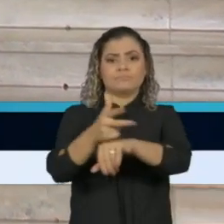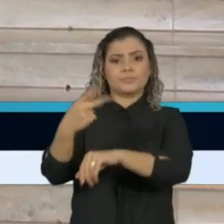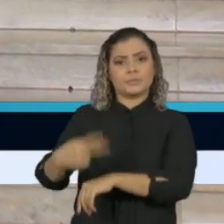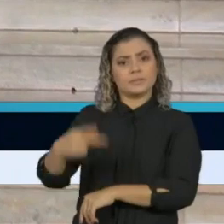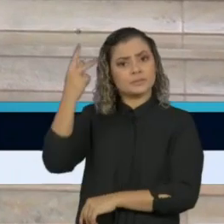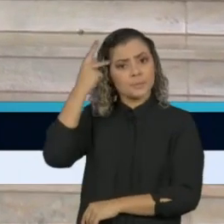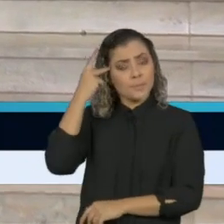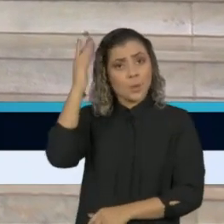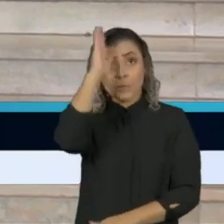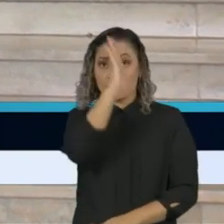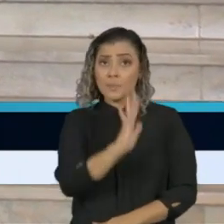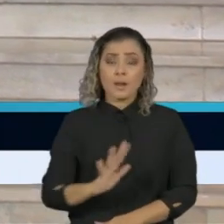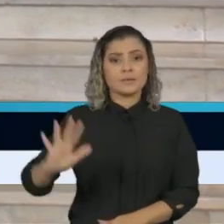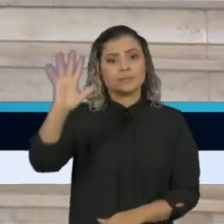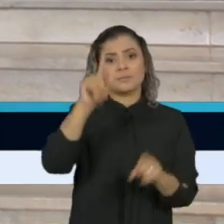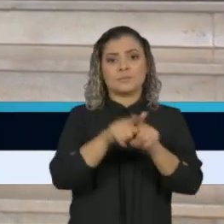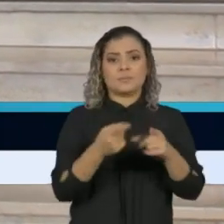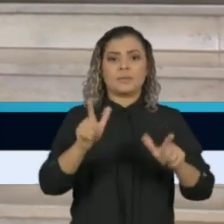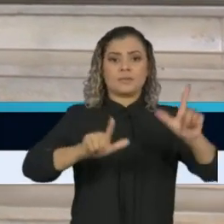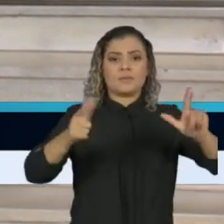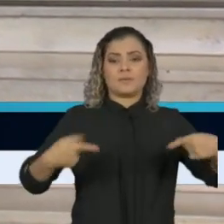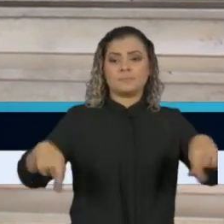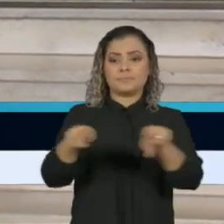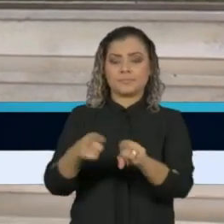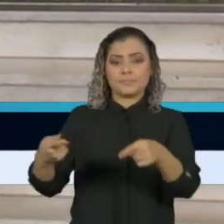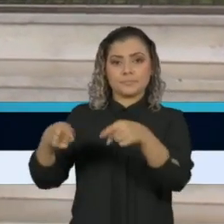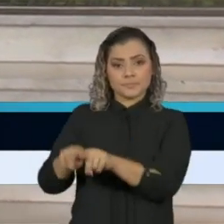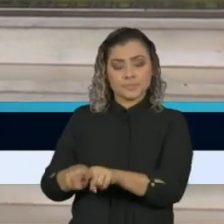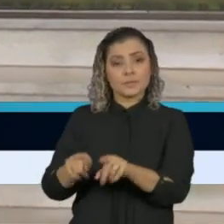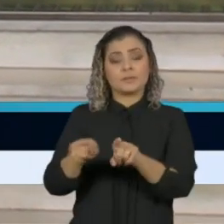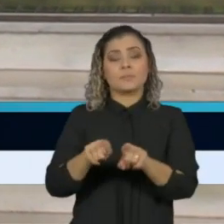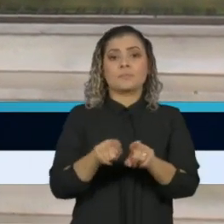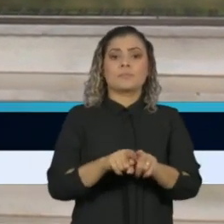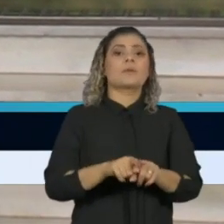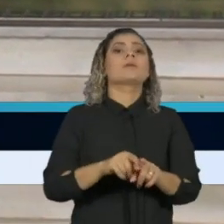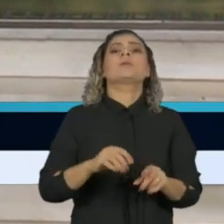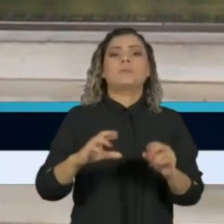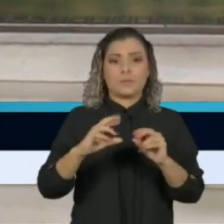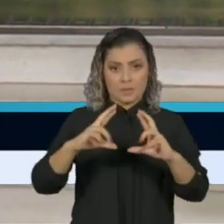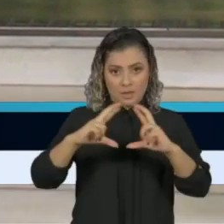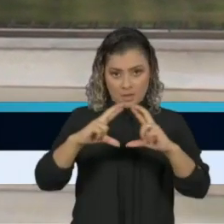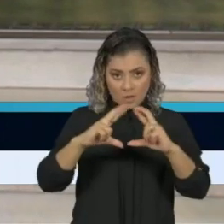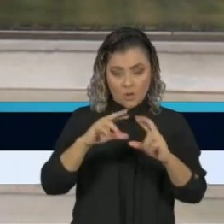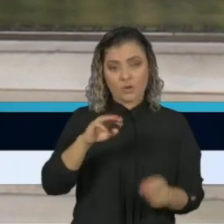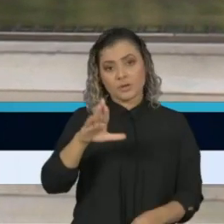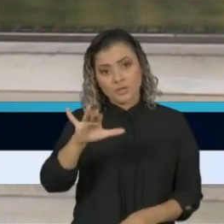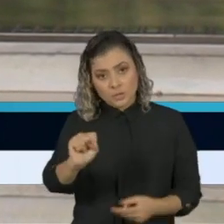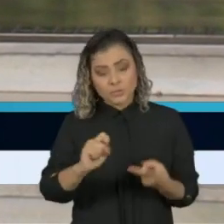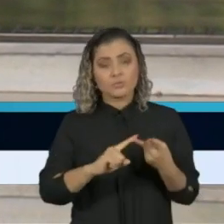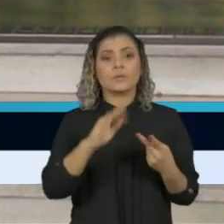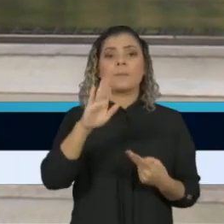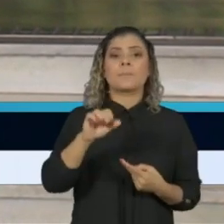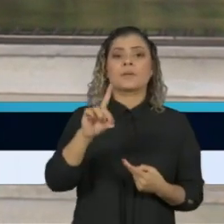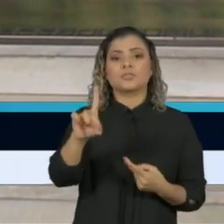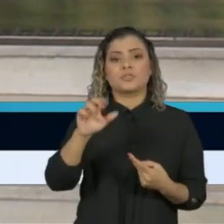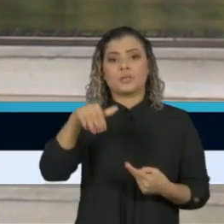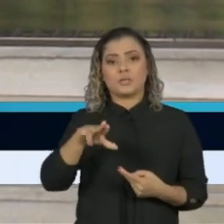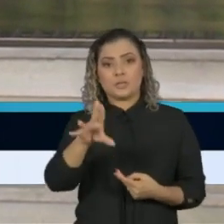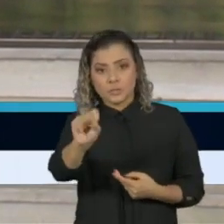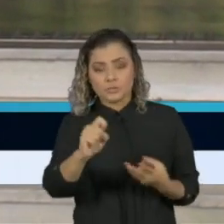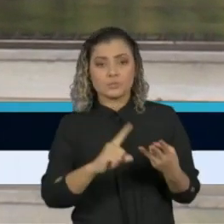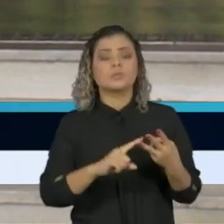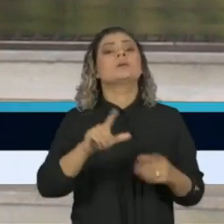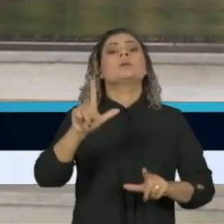Paulo e também para suas emissoras afiliadas, a Record News, a Rede Brasil, a Band News e também a